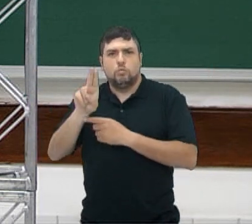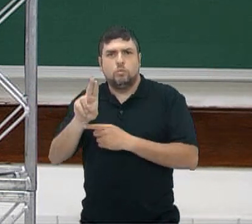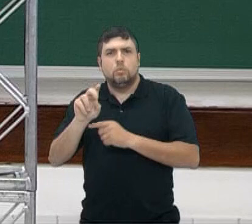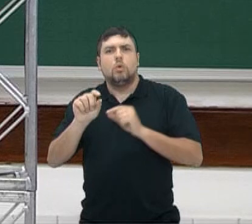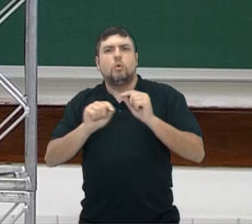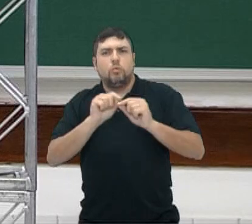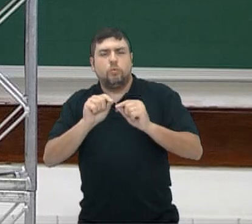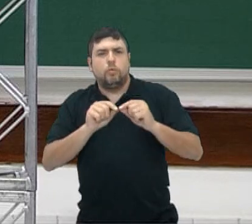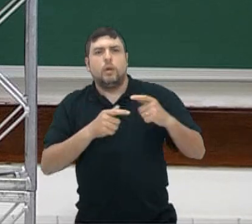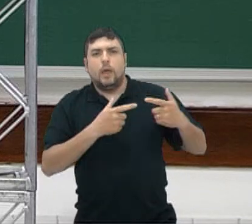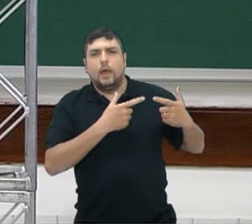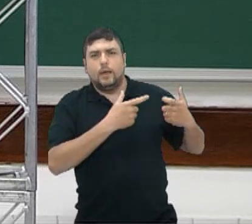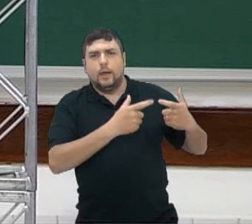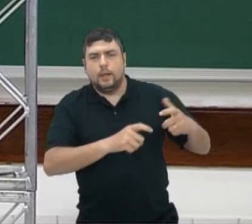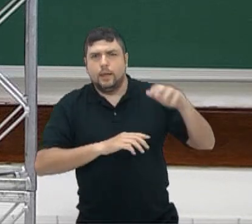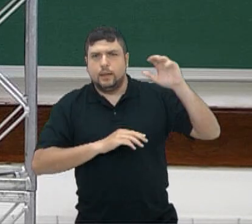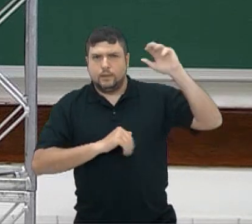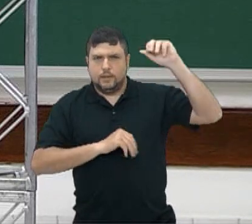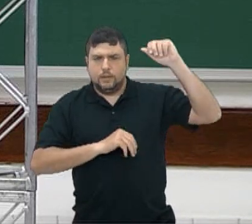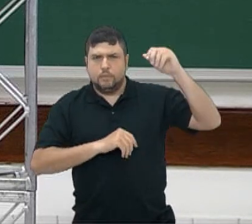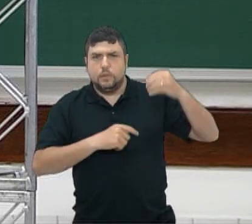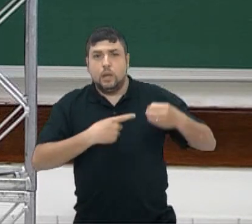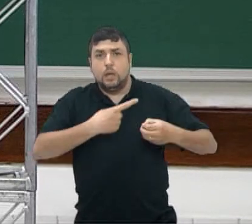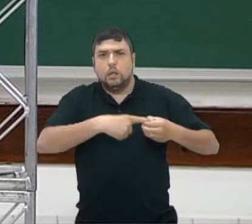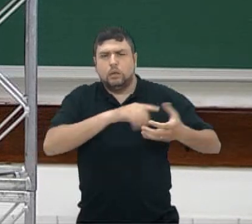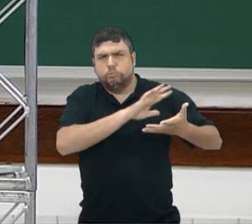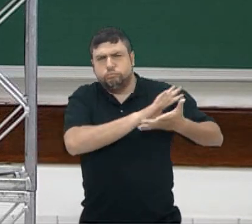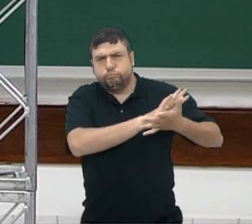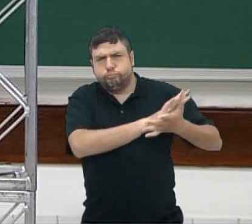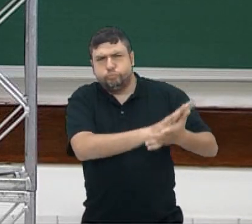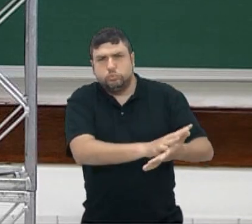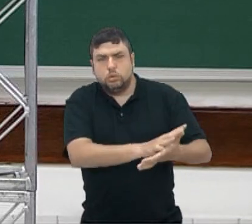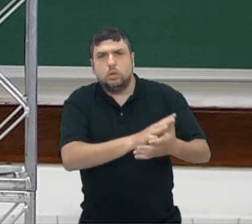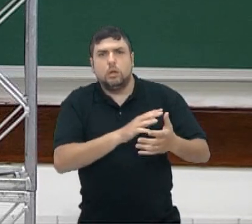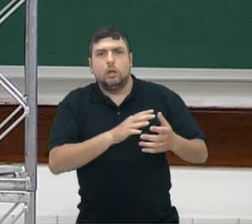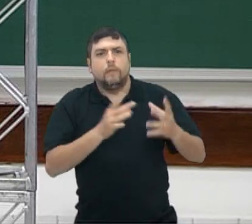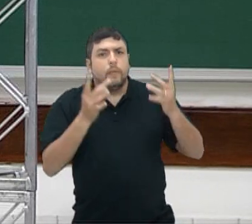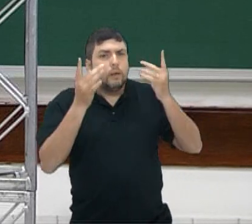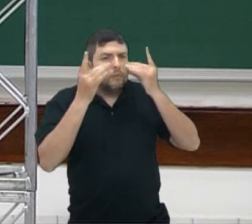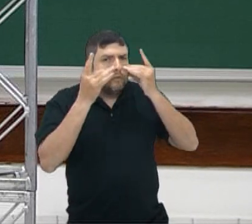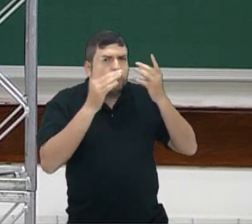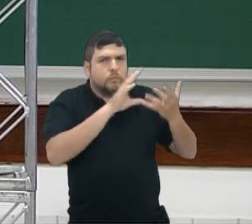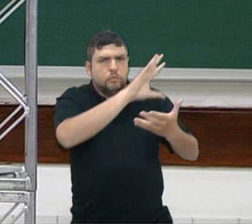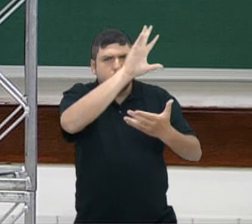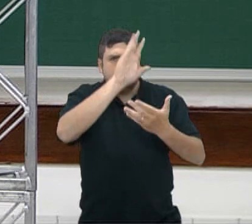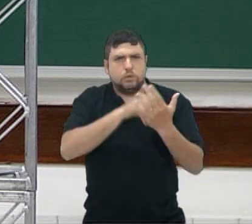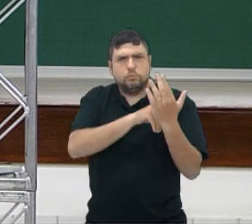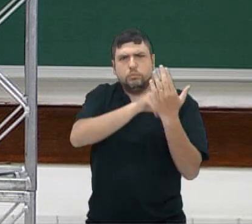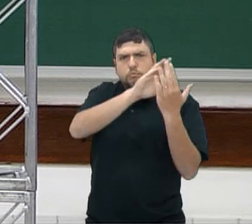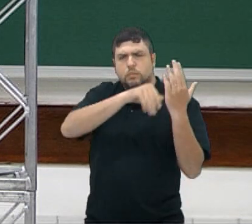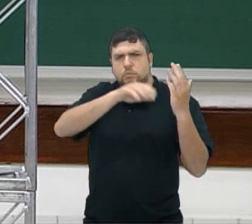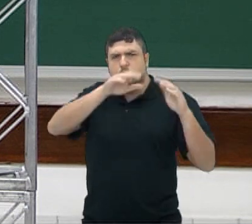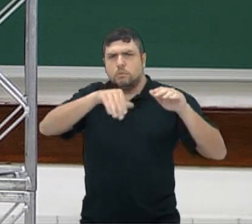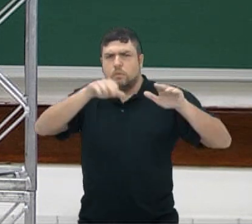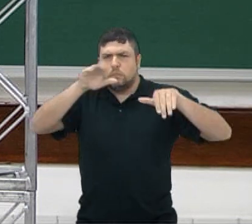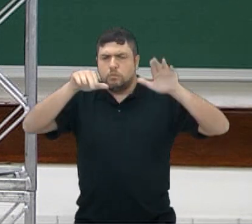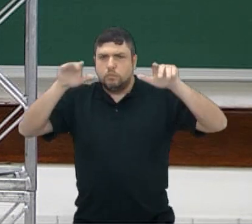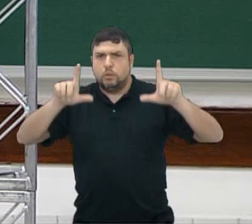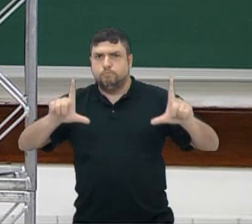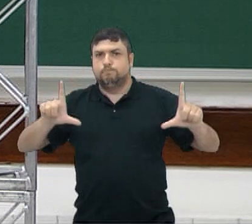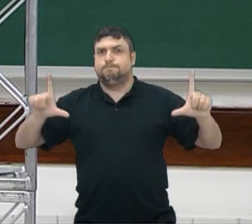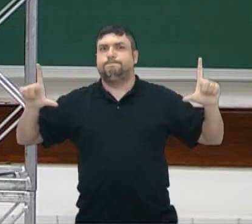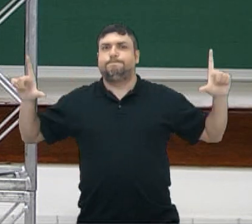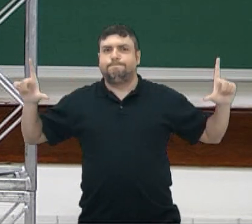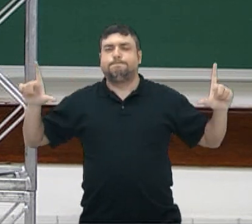teve na Guerra Espanhola, né, bombardearam a cidade de Guernica. Aí ele fez todo um painel que fica hoje na ONU, né, um painel grande